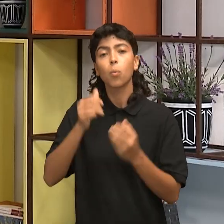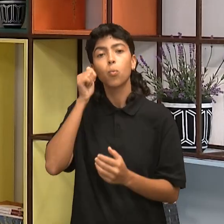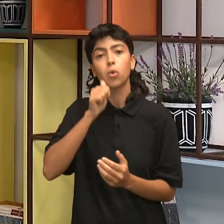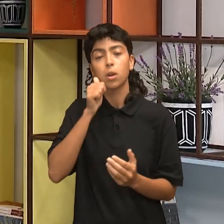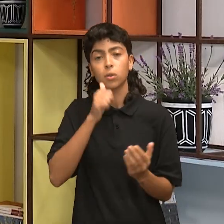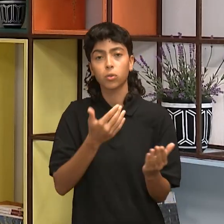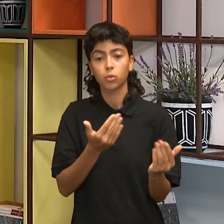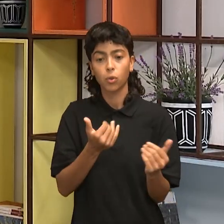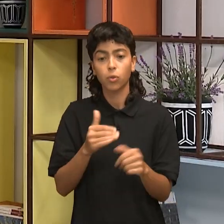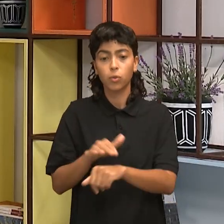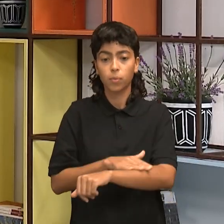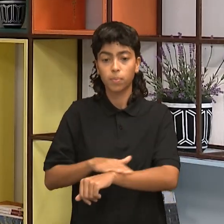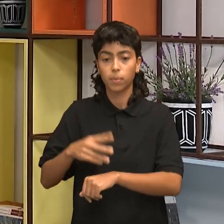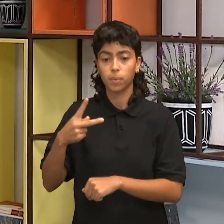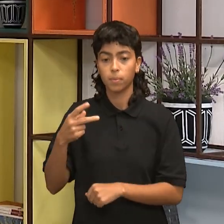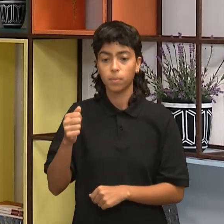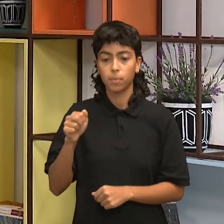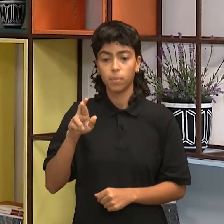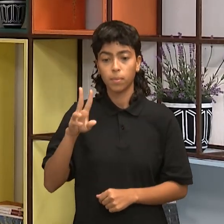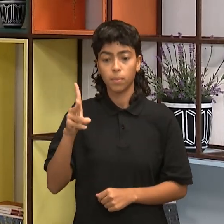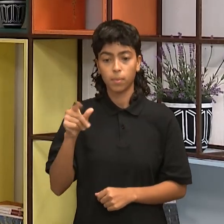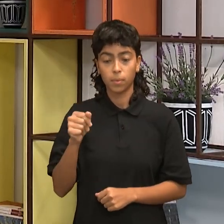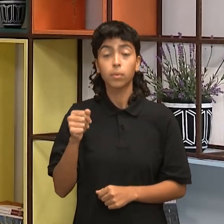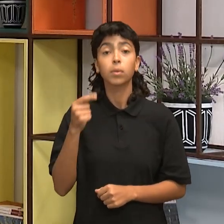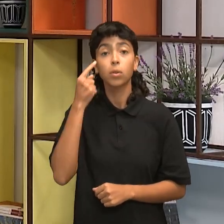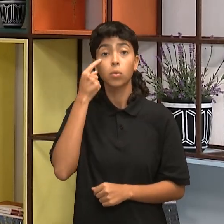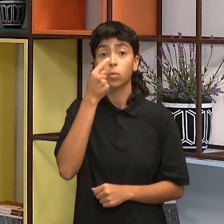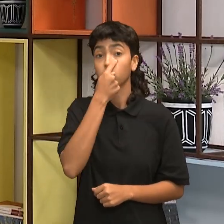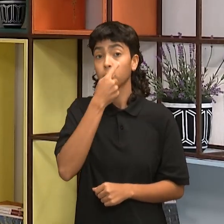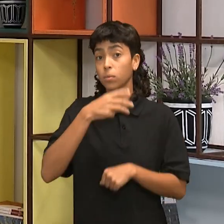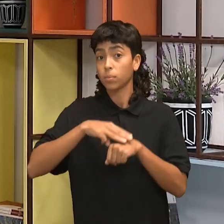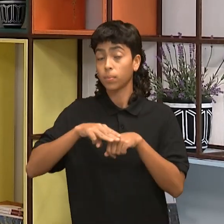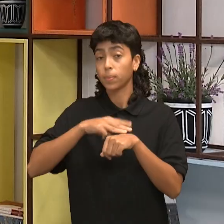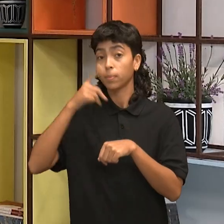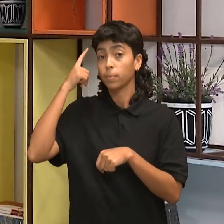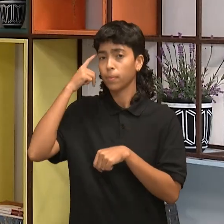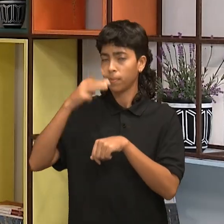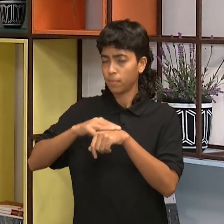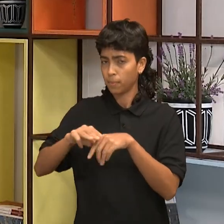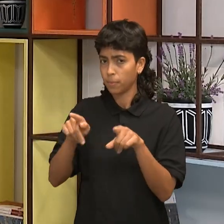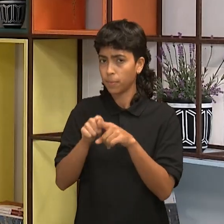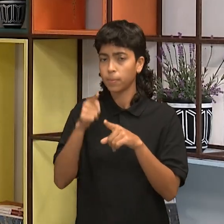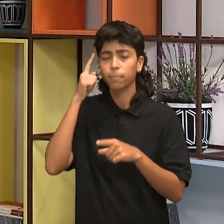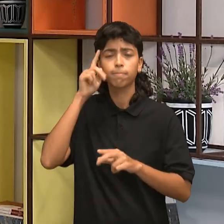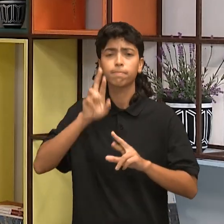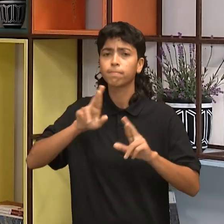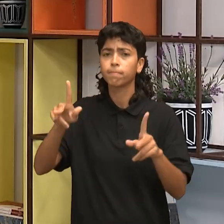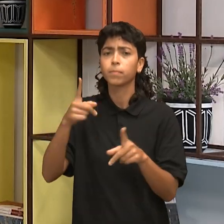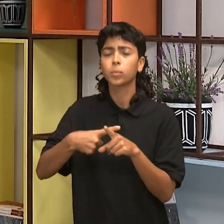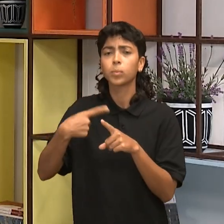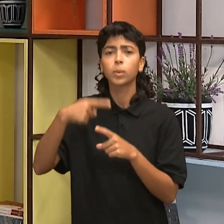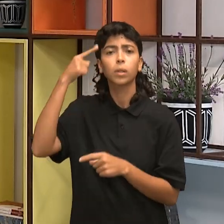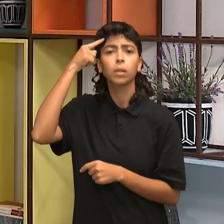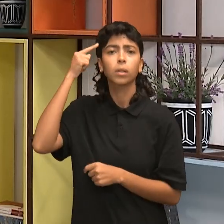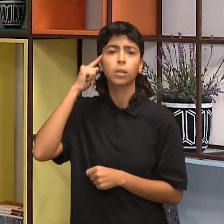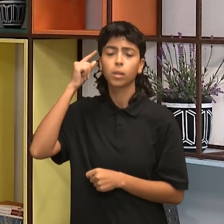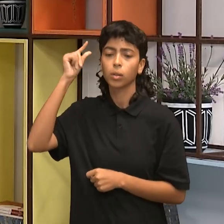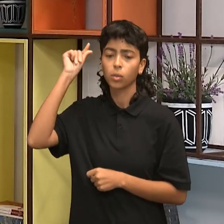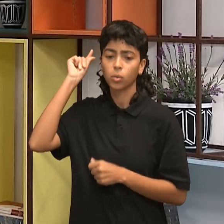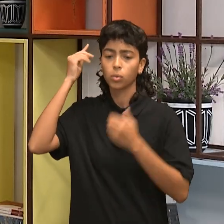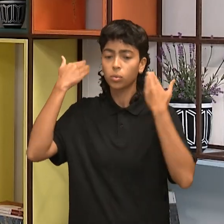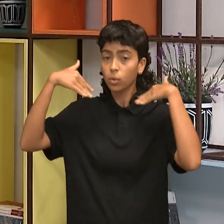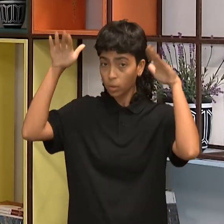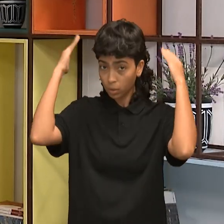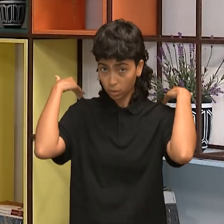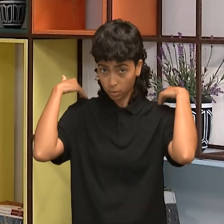mulher jovem de pele parda, com olhos e cabelos castanhos. Os cabelos dela têm dois comprimentos diferentes, são curtos na frente